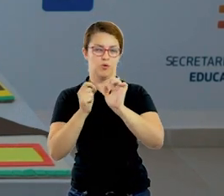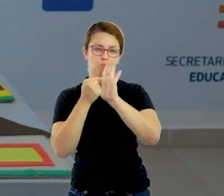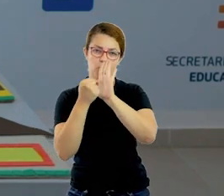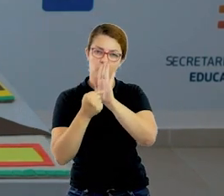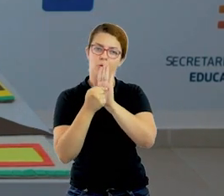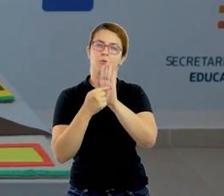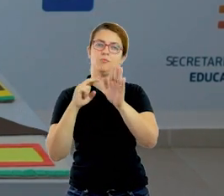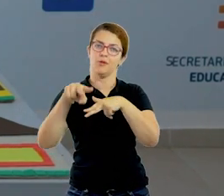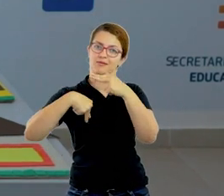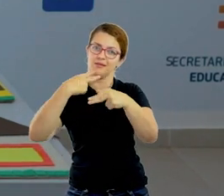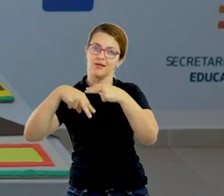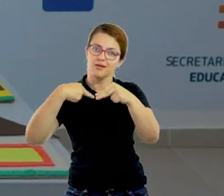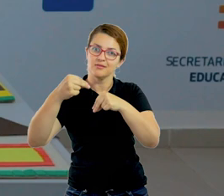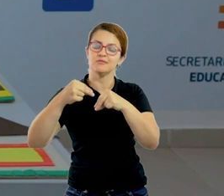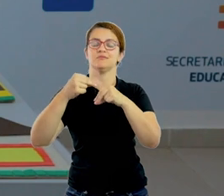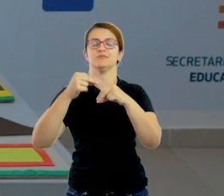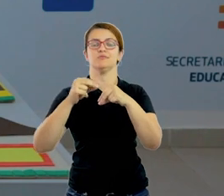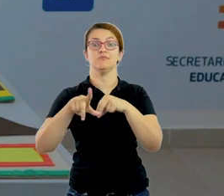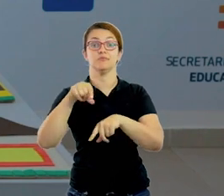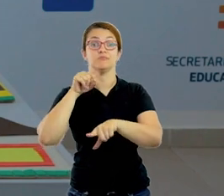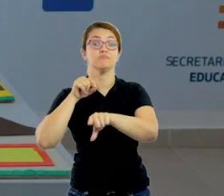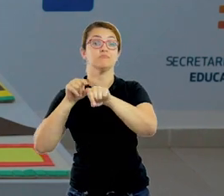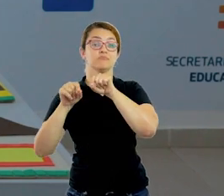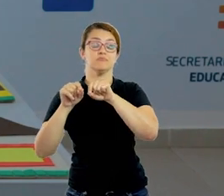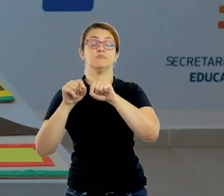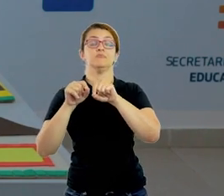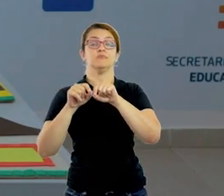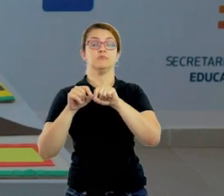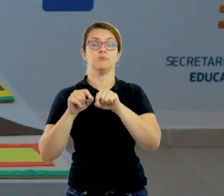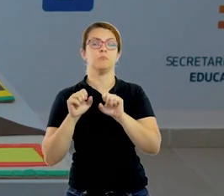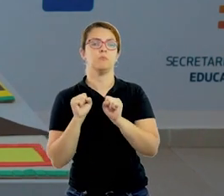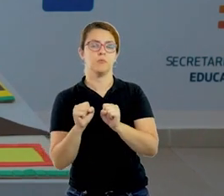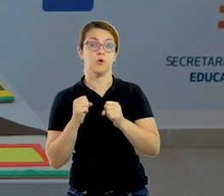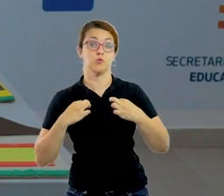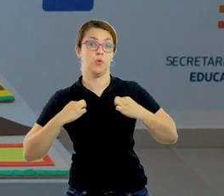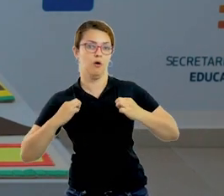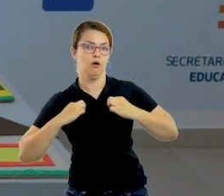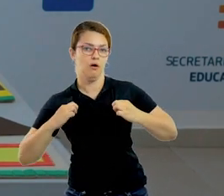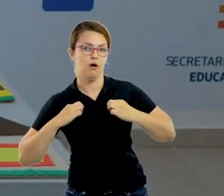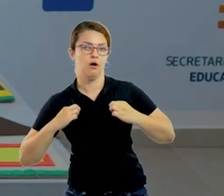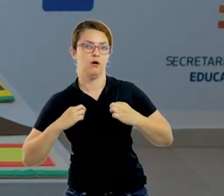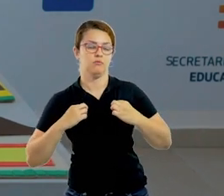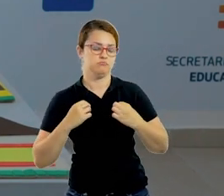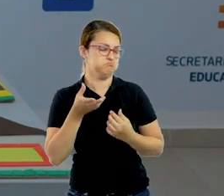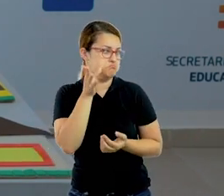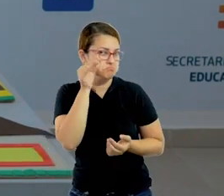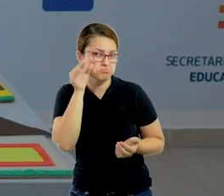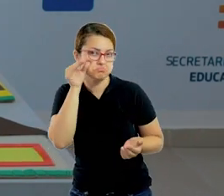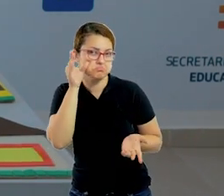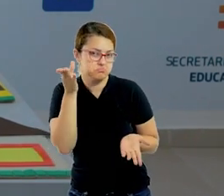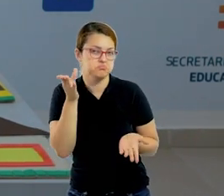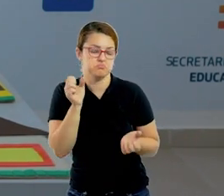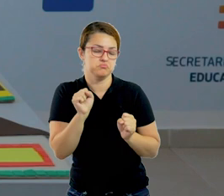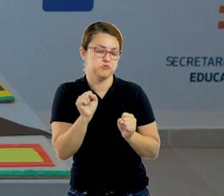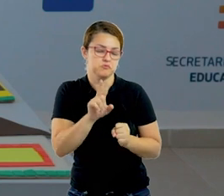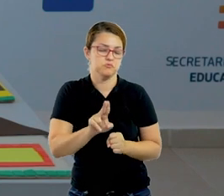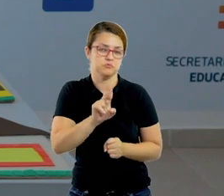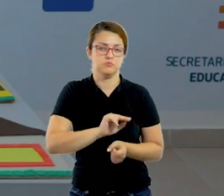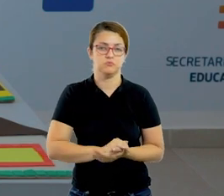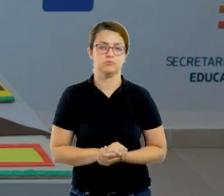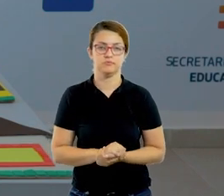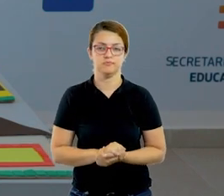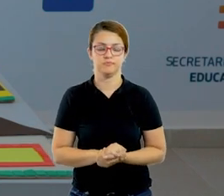papel de presente, você vai escolher o que você tiver em mão. Pode ser tecido também, se você se interessar, tá?